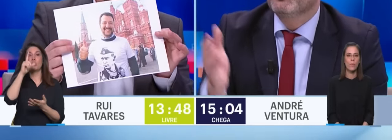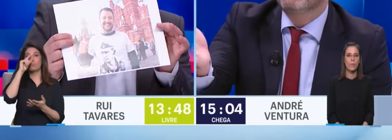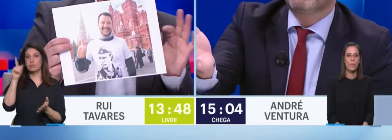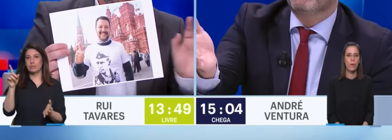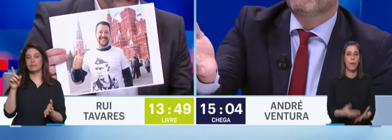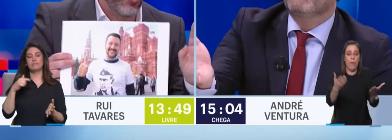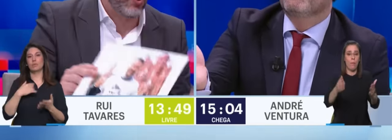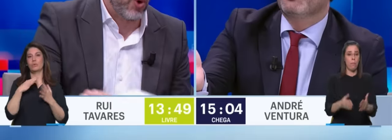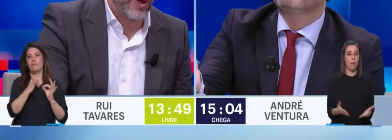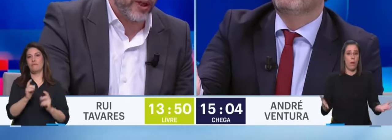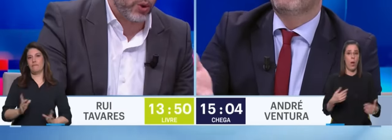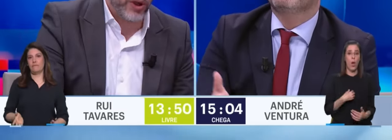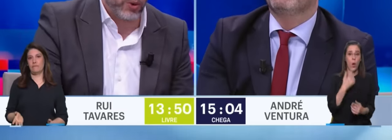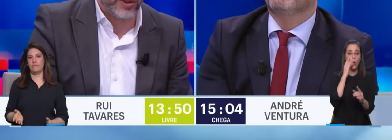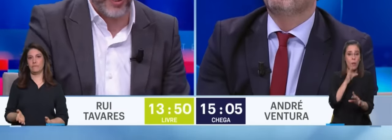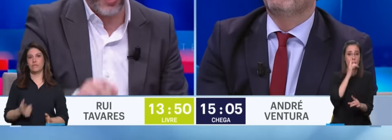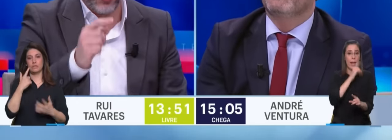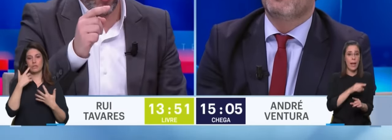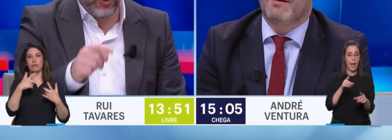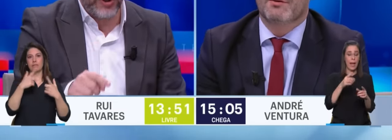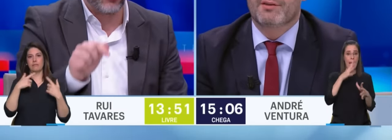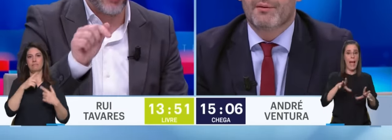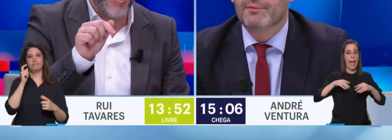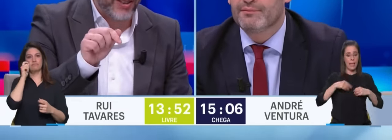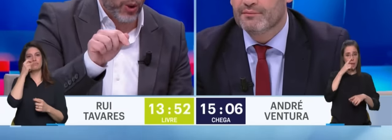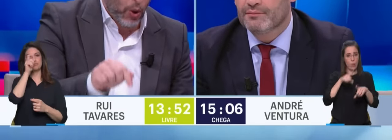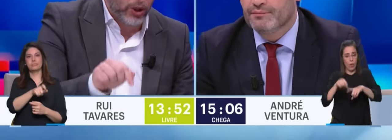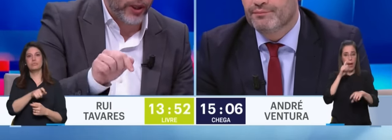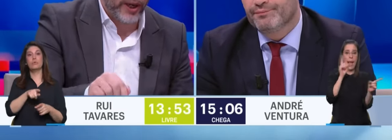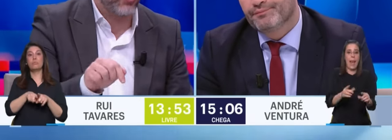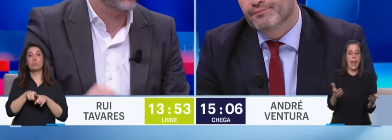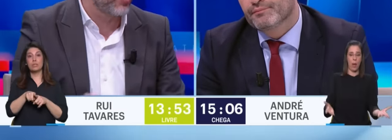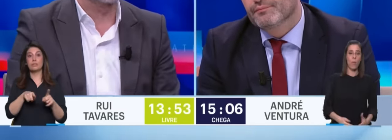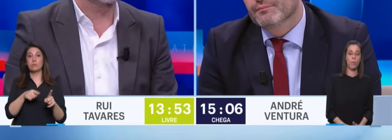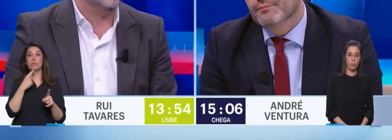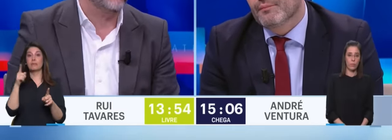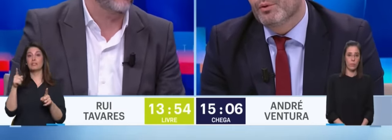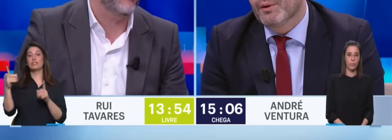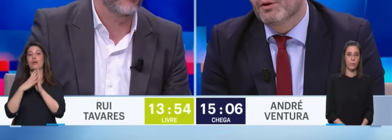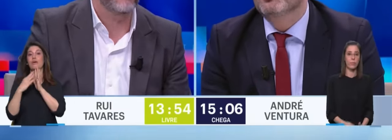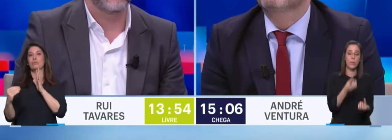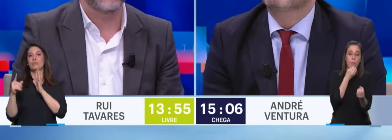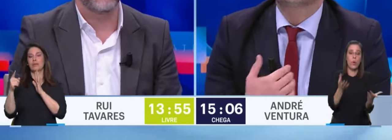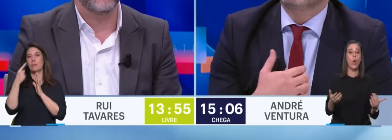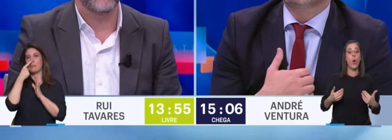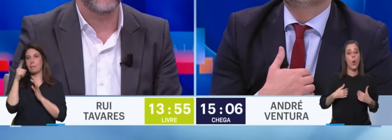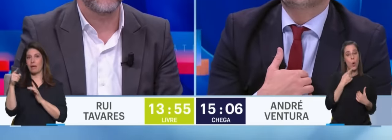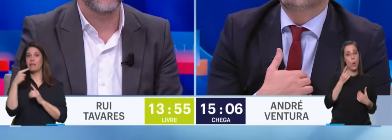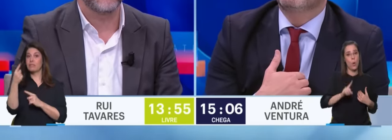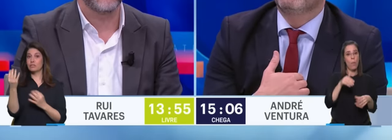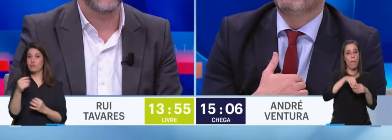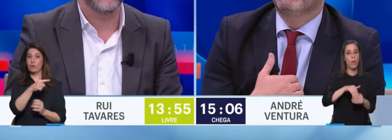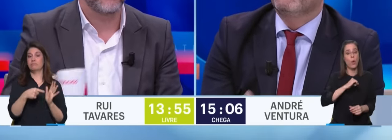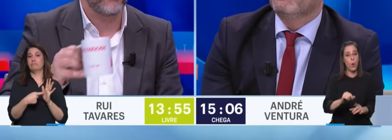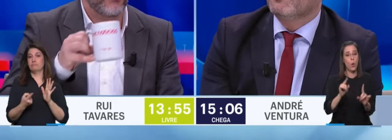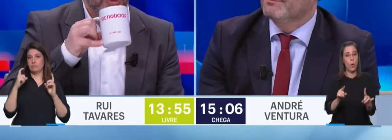aparece com toda su o político que disse hoje que era o seu político de referência muito bem eu eu só não percebo est a